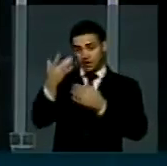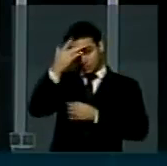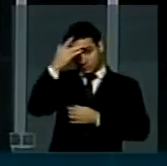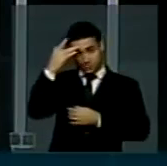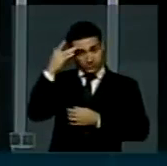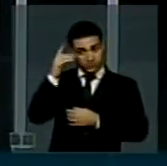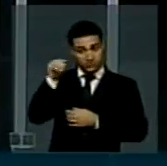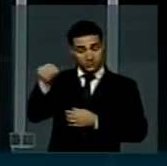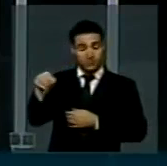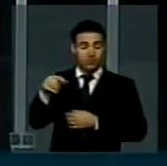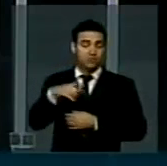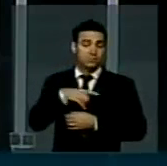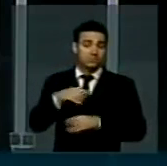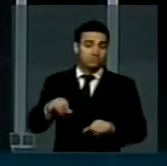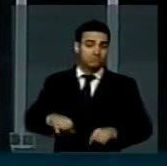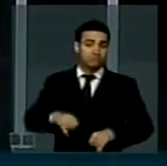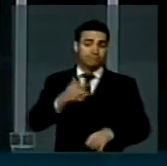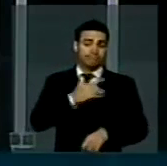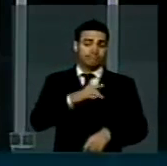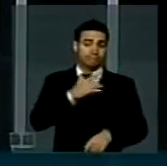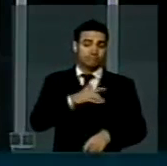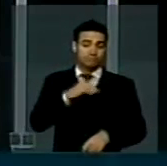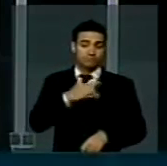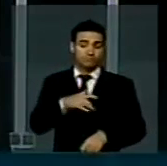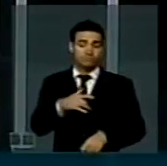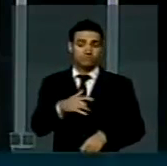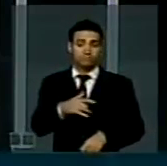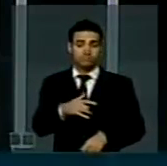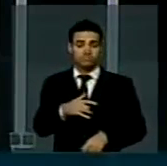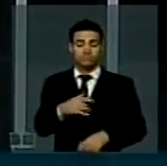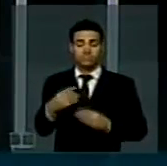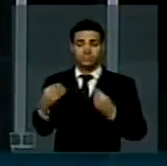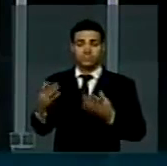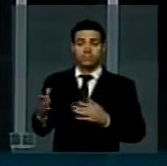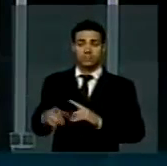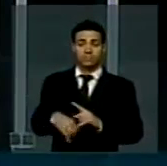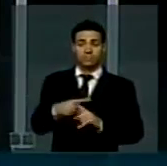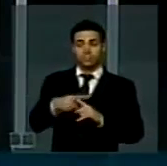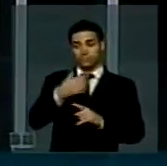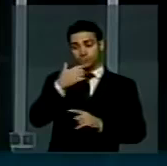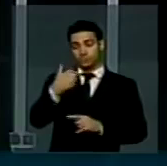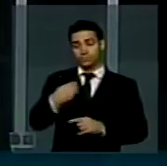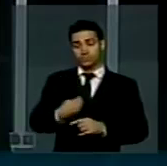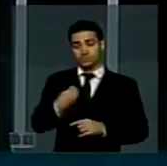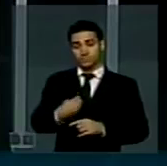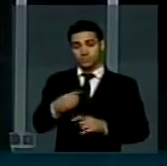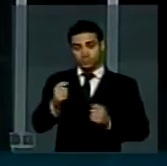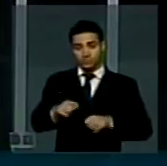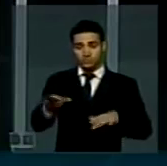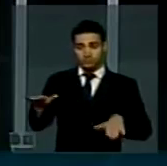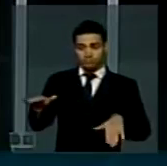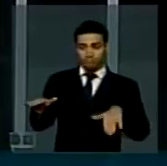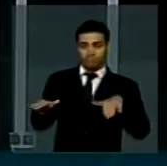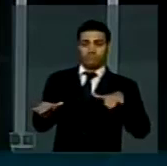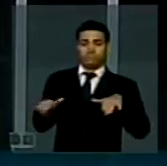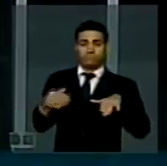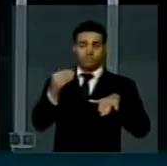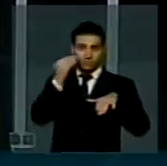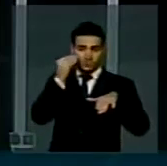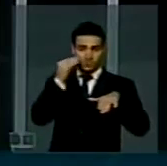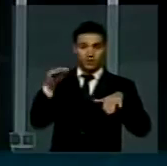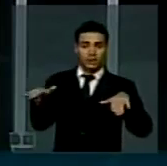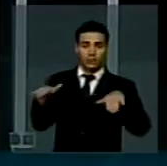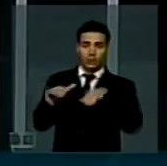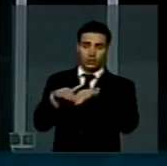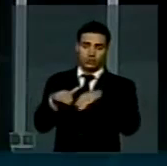menos favorecidas pelo destino uma condição capaz de nivelarmos, de equalizarmos